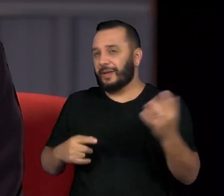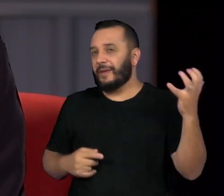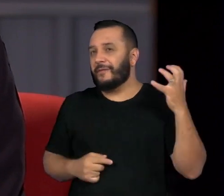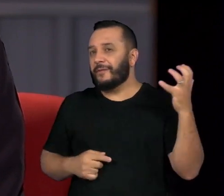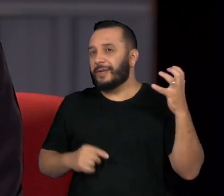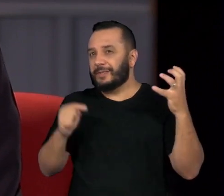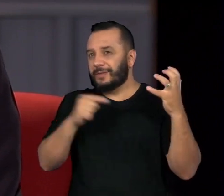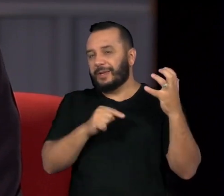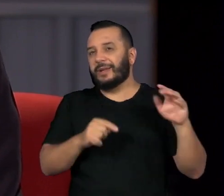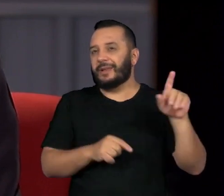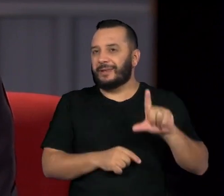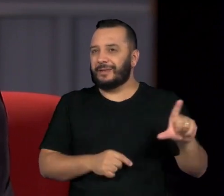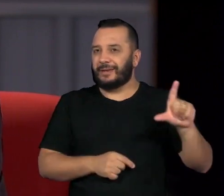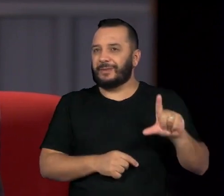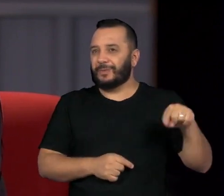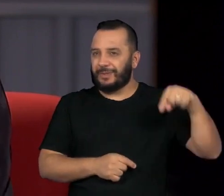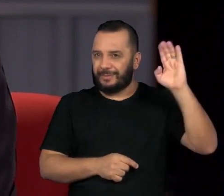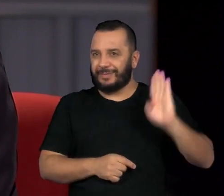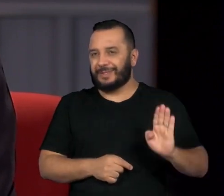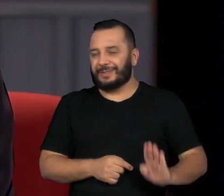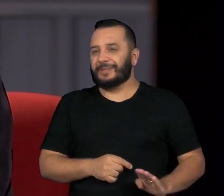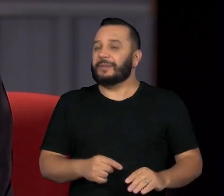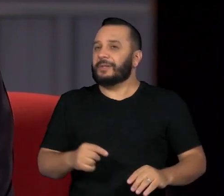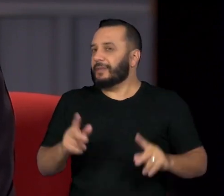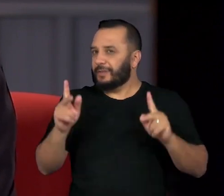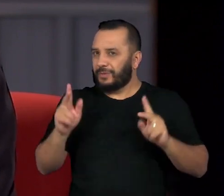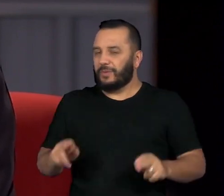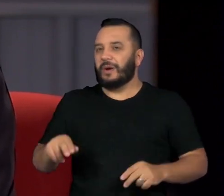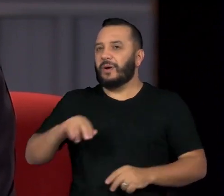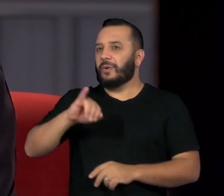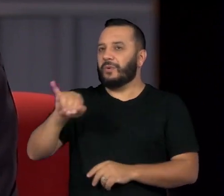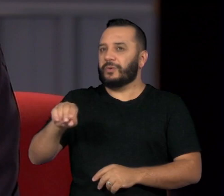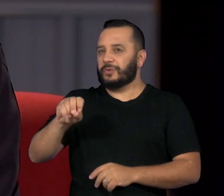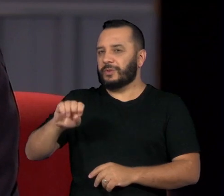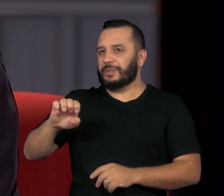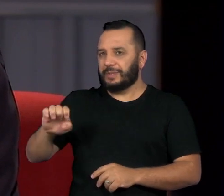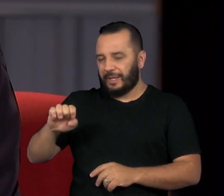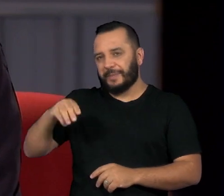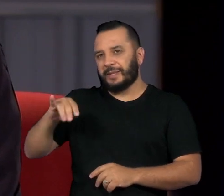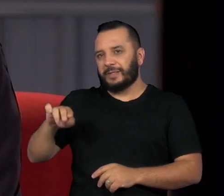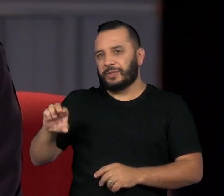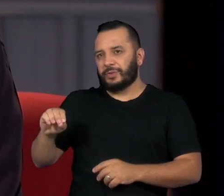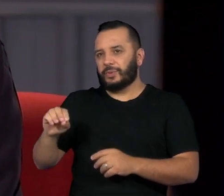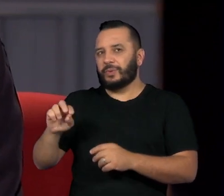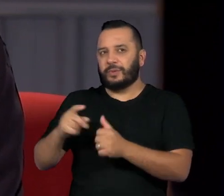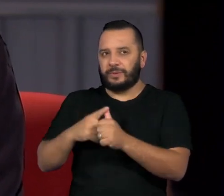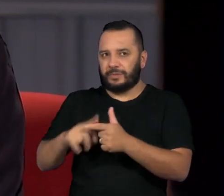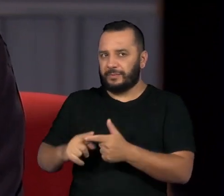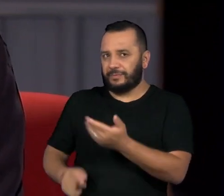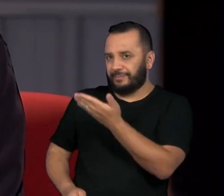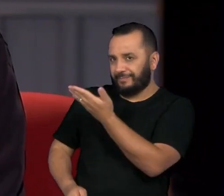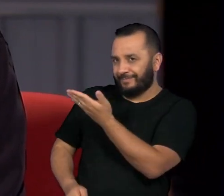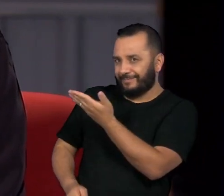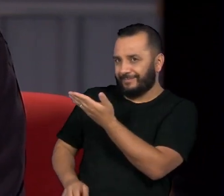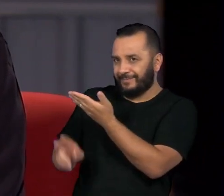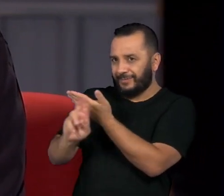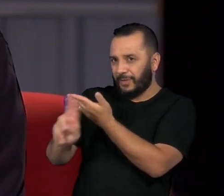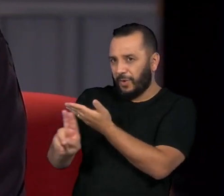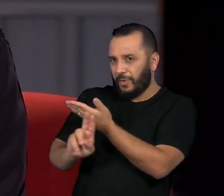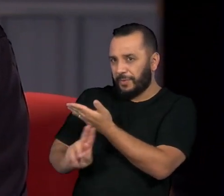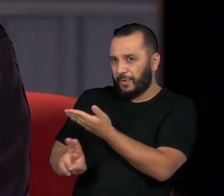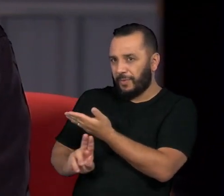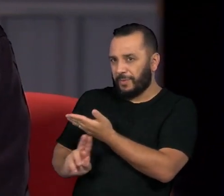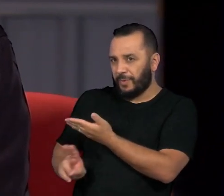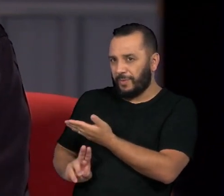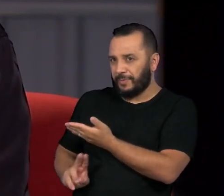influenciado pela literatura brasileira, por autores como José Lins do Rego, Graciliano Ramos, a Raquel de Queiroz,